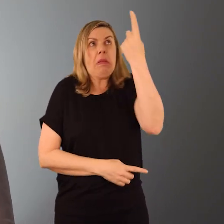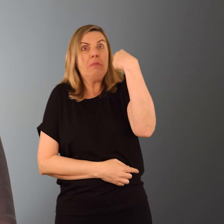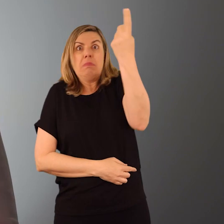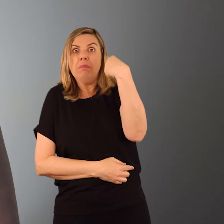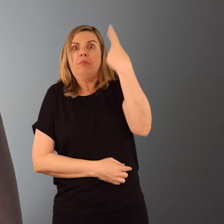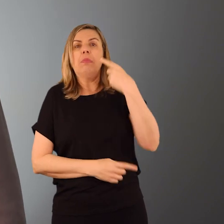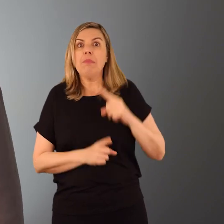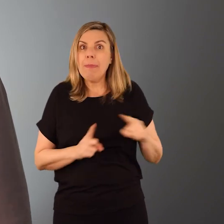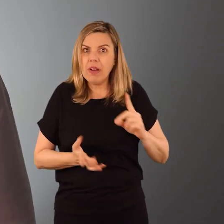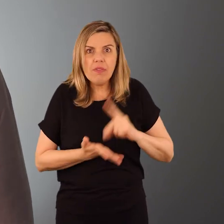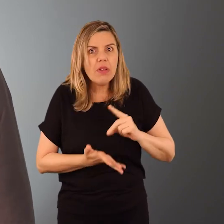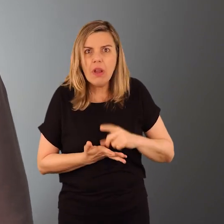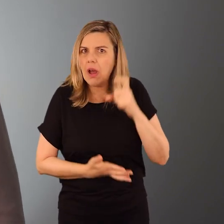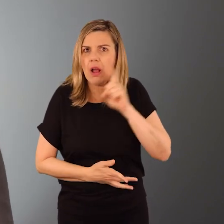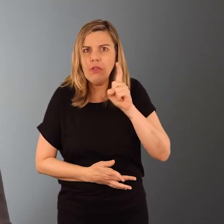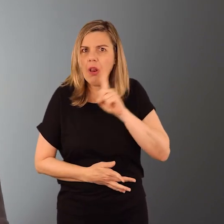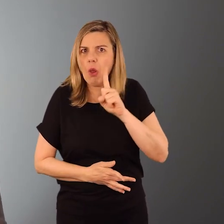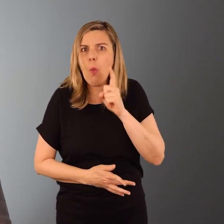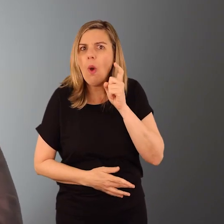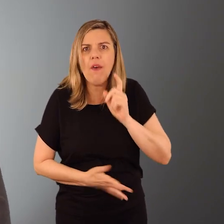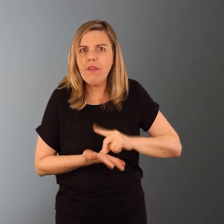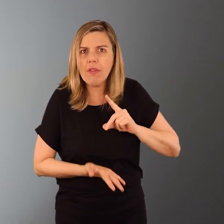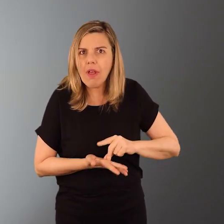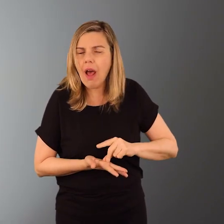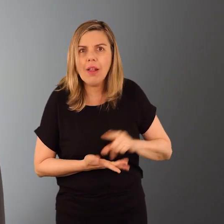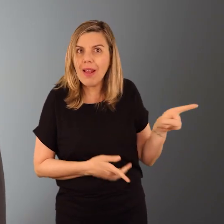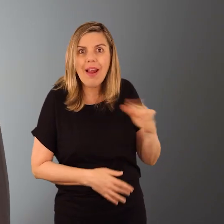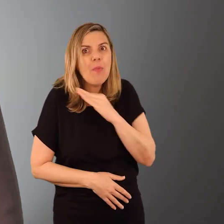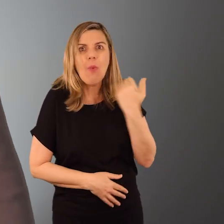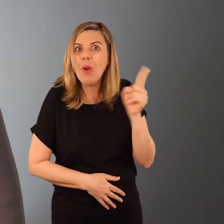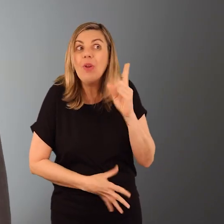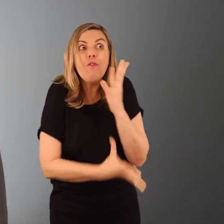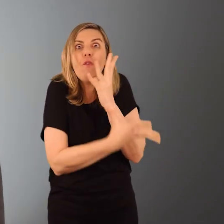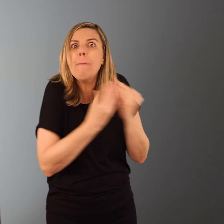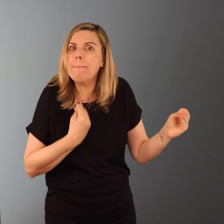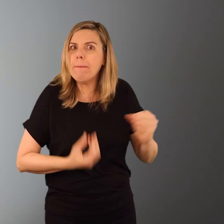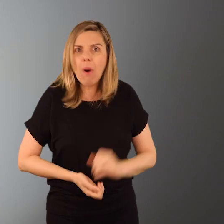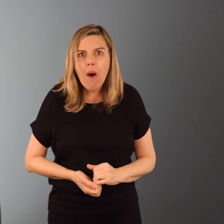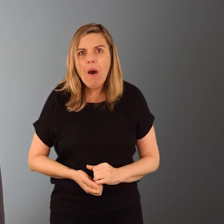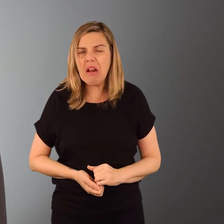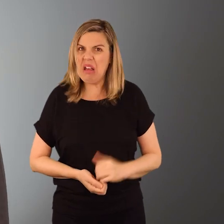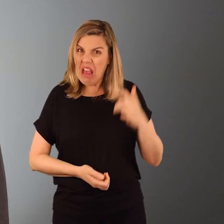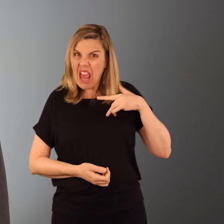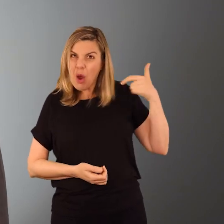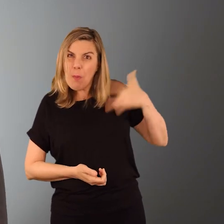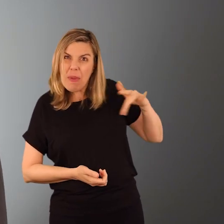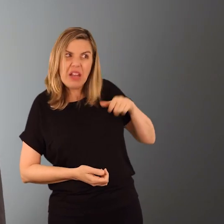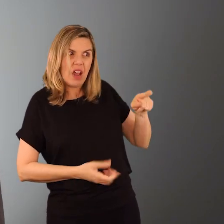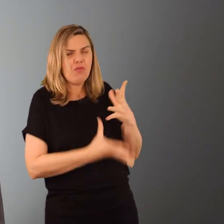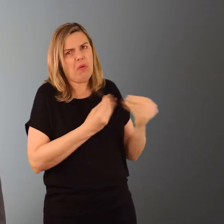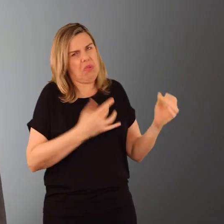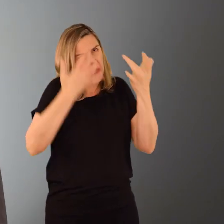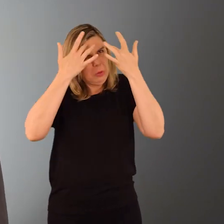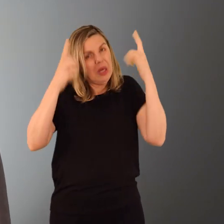morreu. Mas é que o seu Armando não morreu, ele foi embora. Eu não sei se eu tenho pena do seu Armando ter ido embora. Porque quando